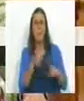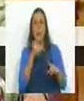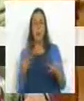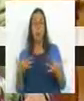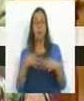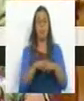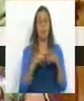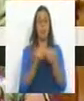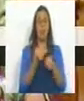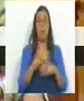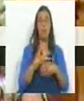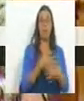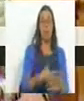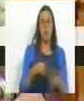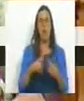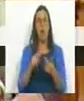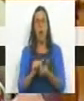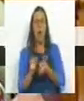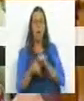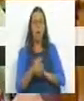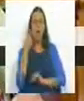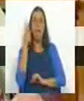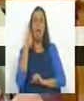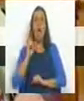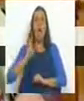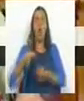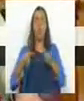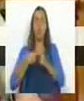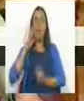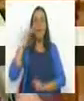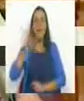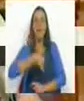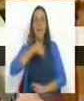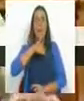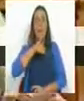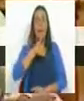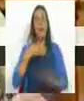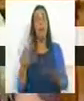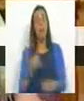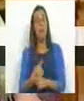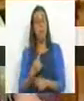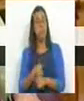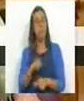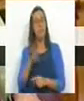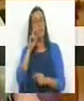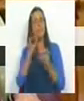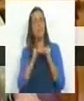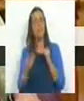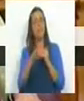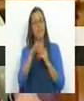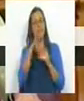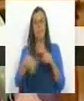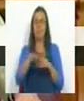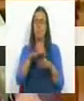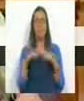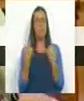inserção socioprofissional, na sua adaptação à vida e no seu ajustamento ao seu futuro, e sobretudo também à sustentabilidade do Estado